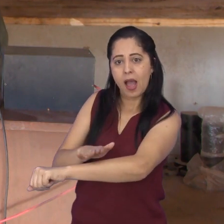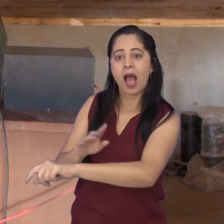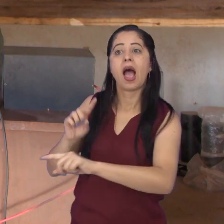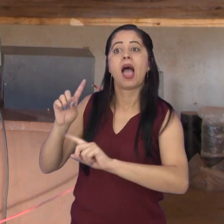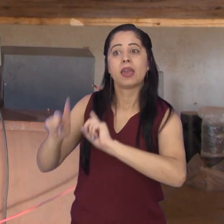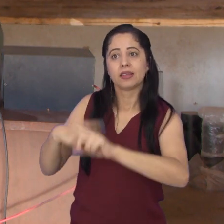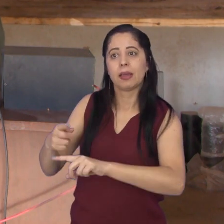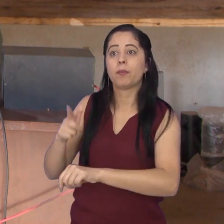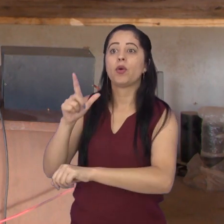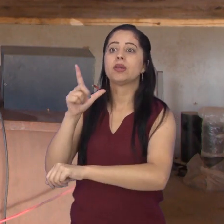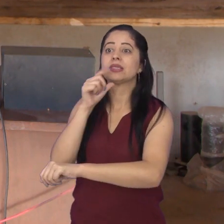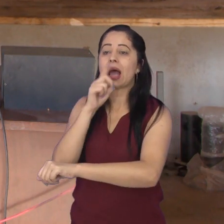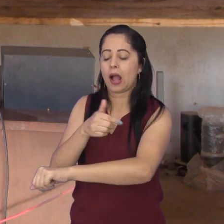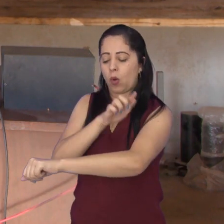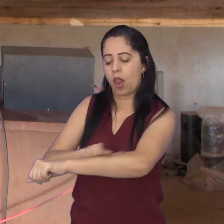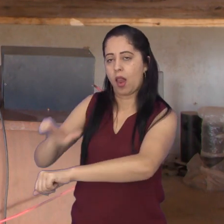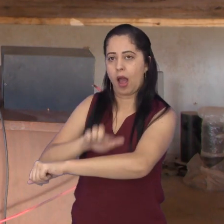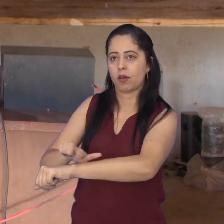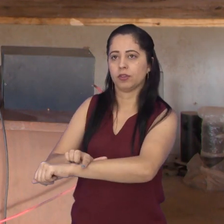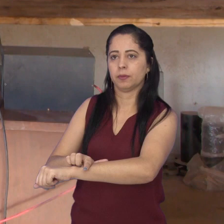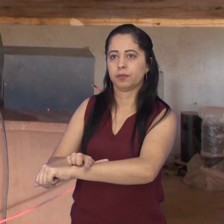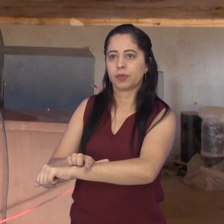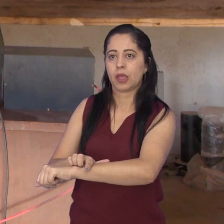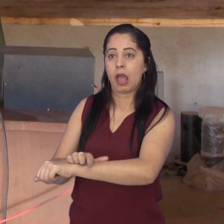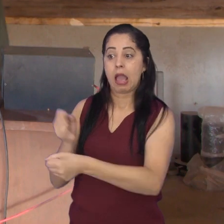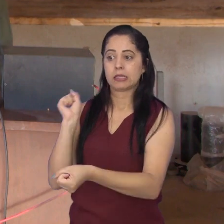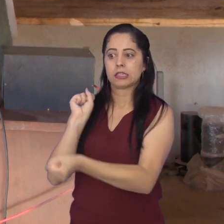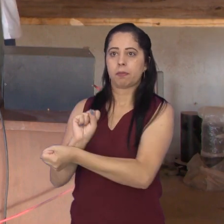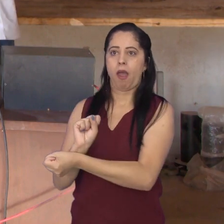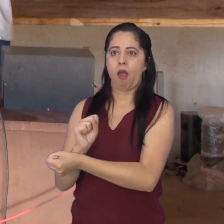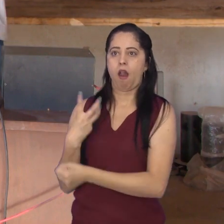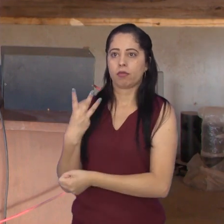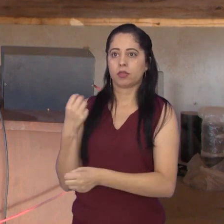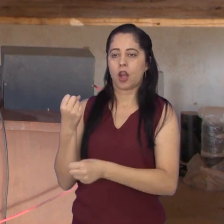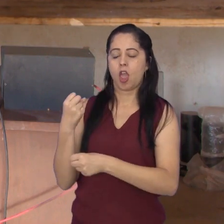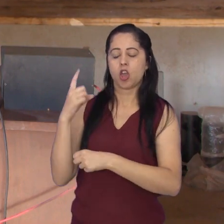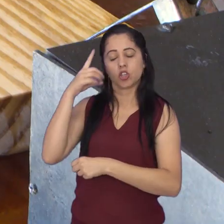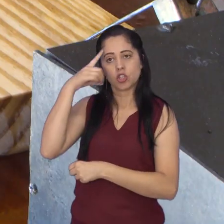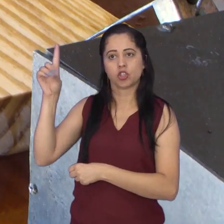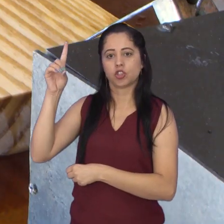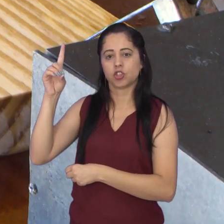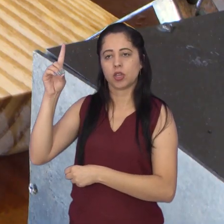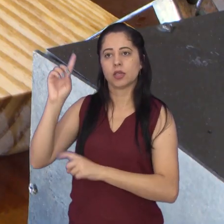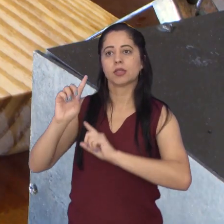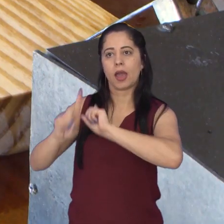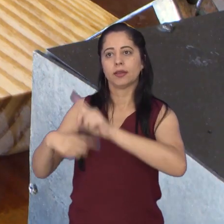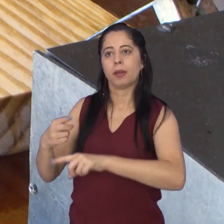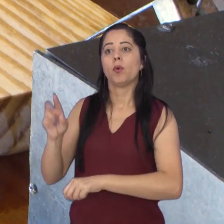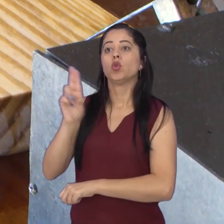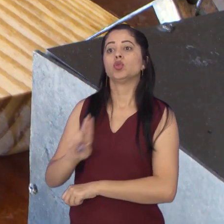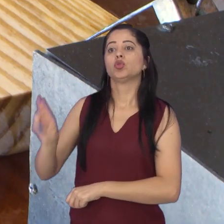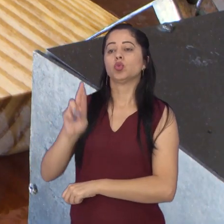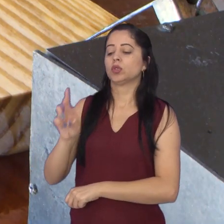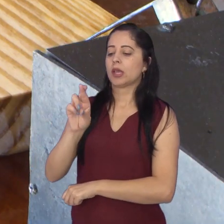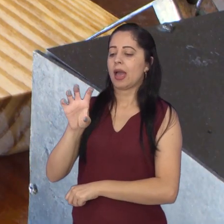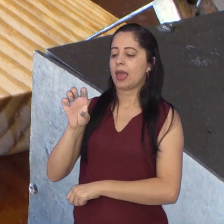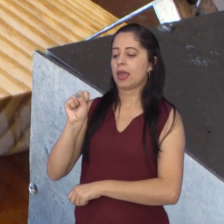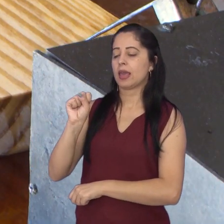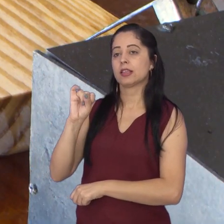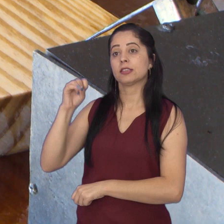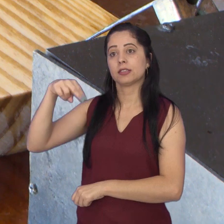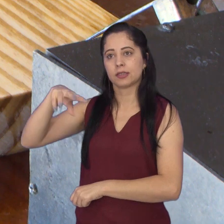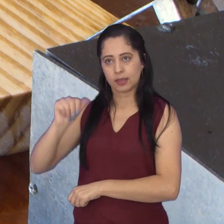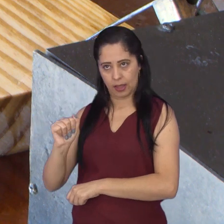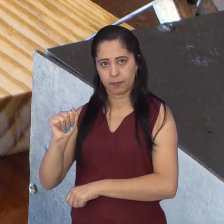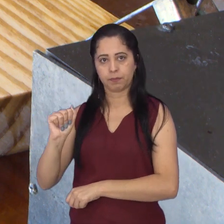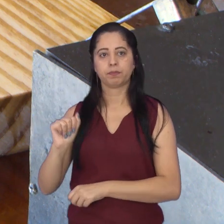esse processo é feito a lavagem, depois de 3 dias secando na sombra, a gente coloca a resina. Ai, que legal. E a resina também, a cor você